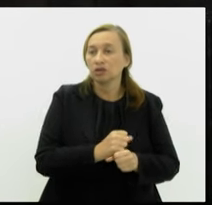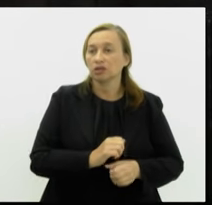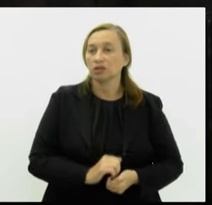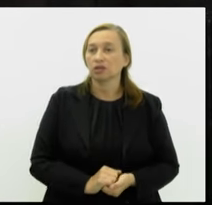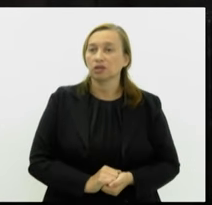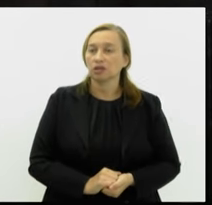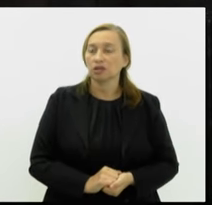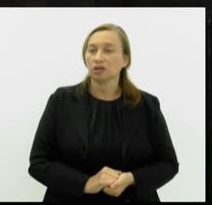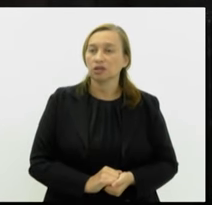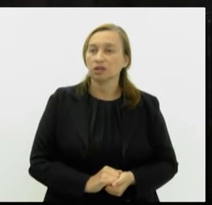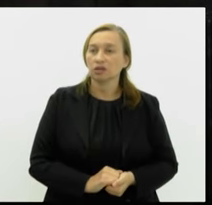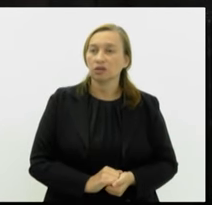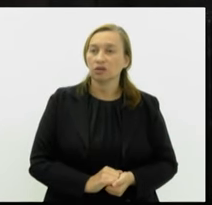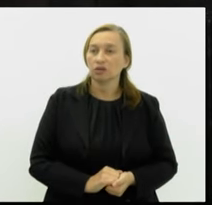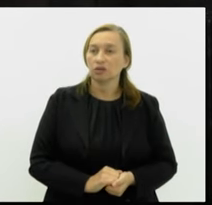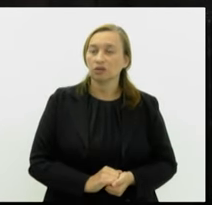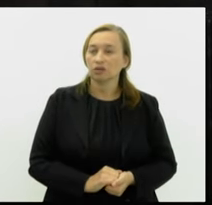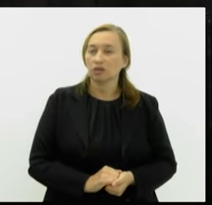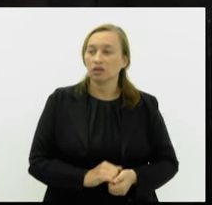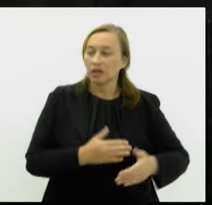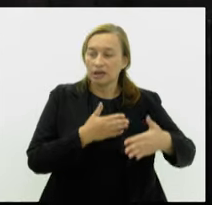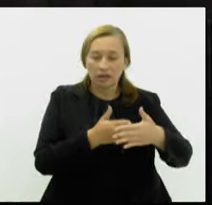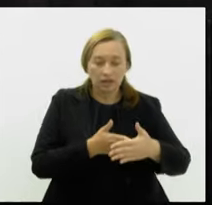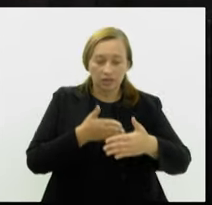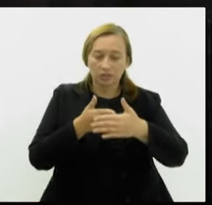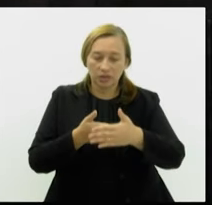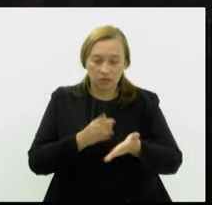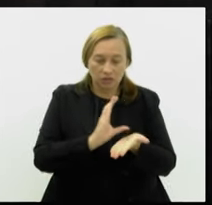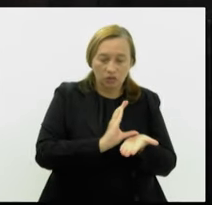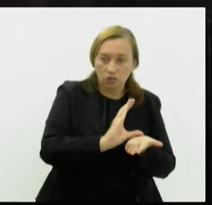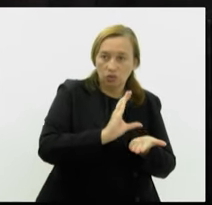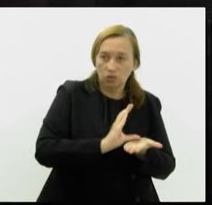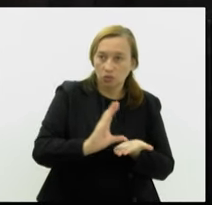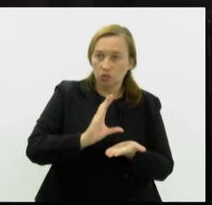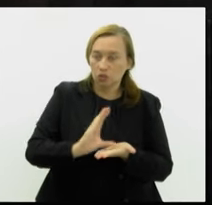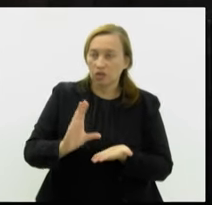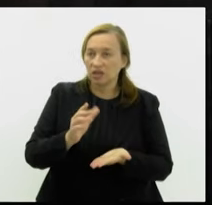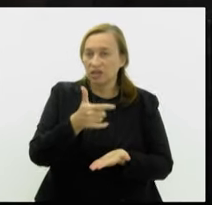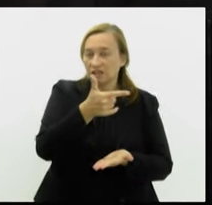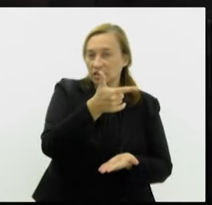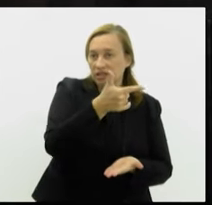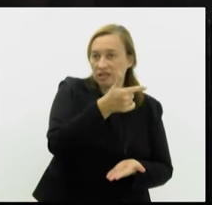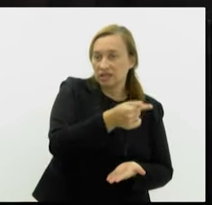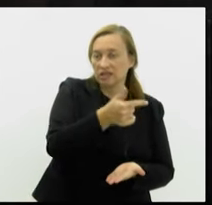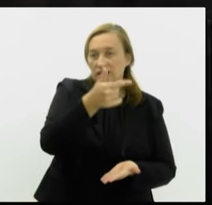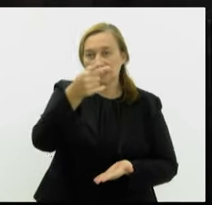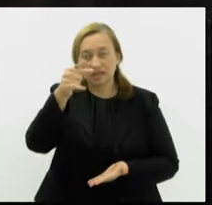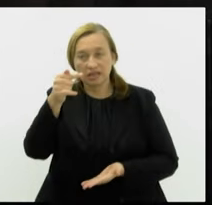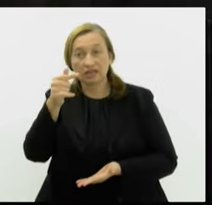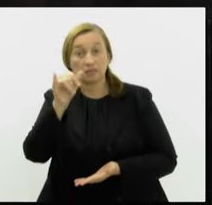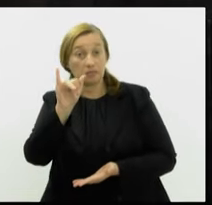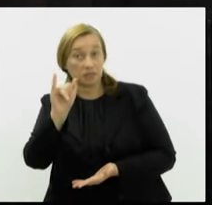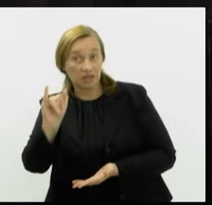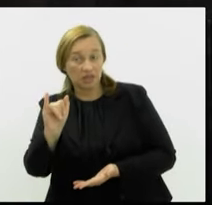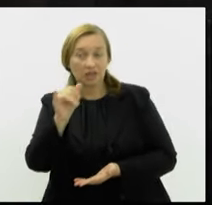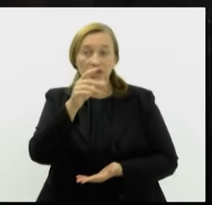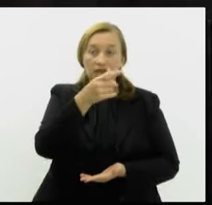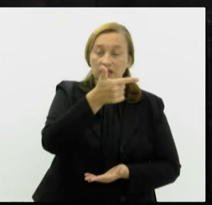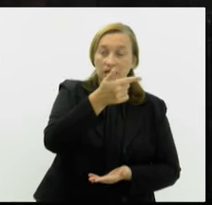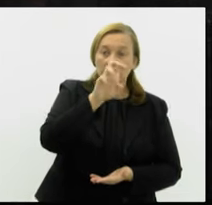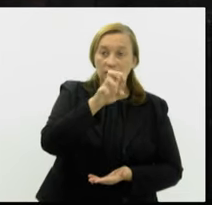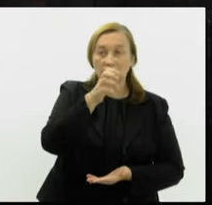contingencia os recursos em alto valor, 17 bi, 15 bi, e escolhe aonde